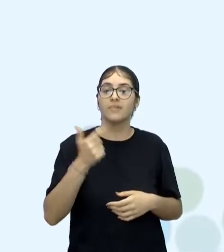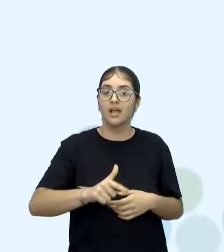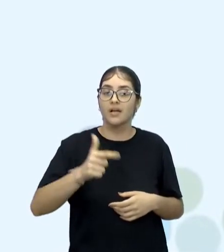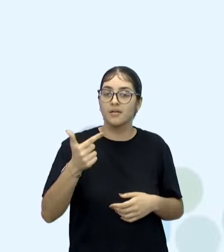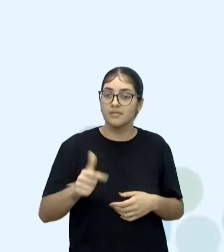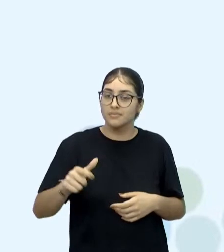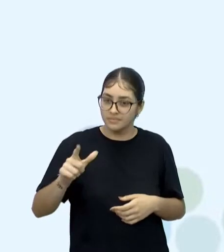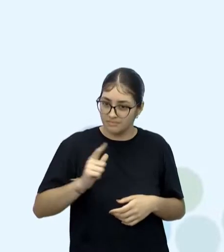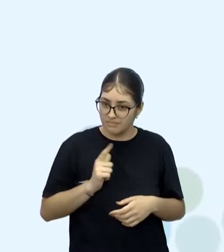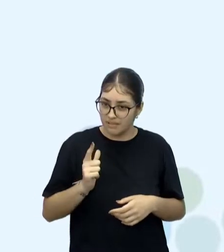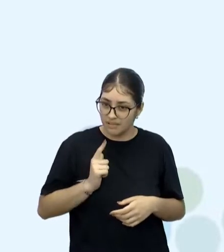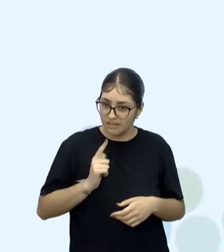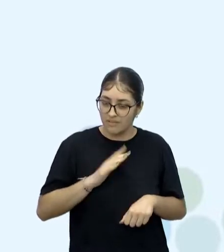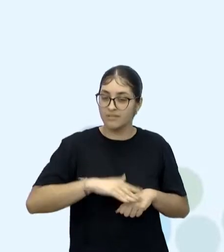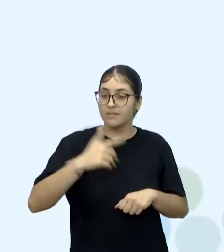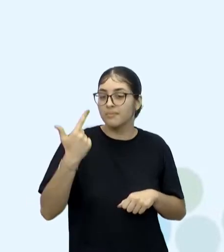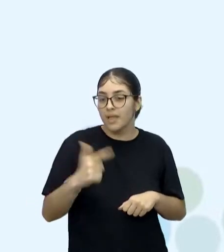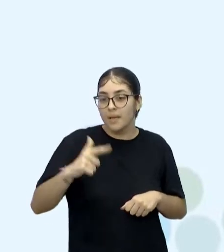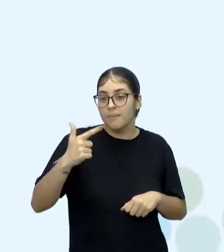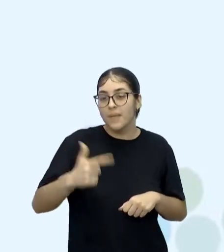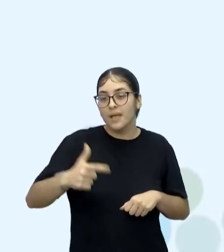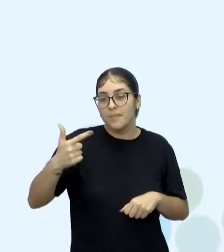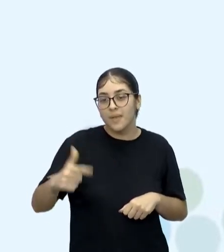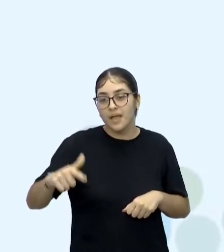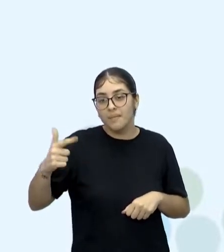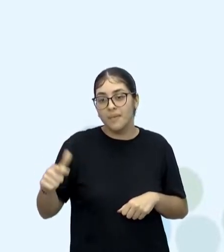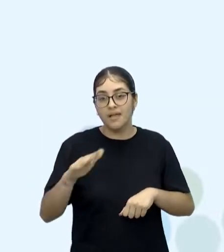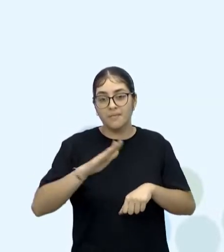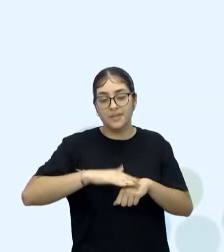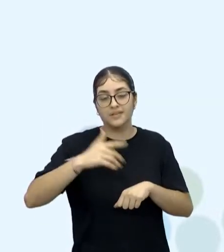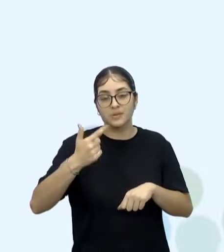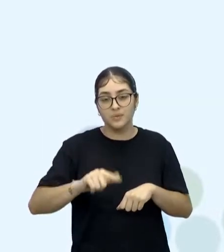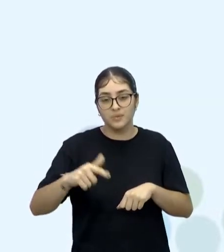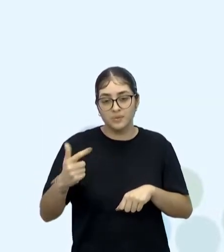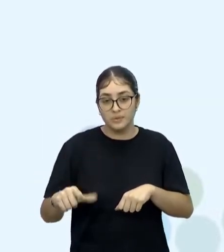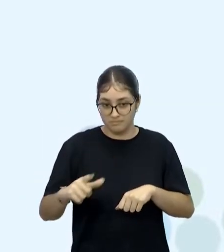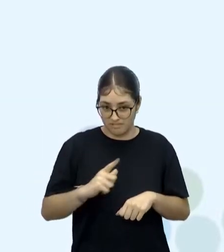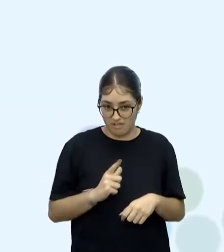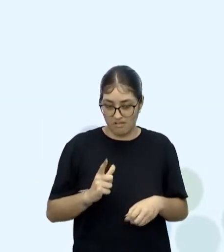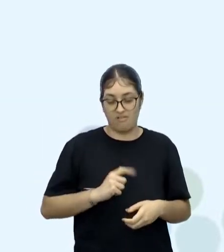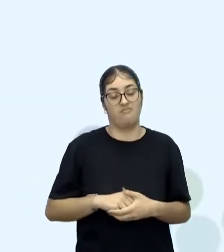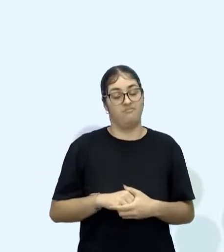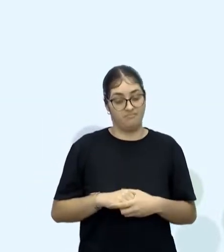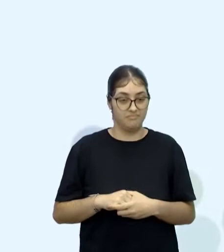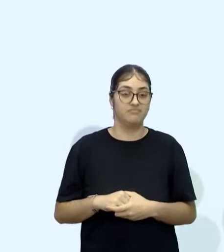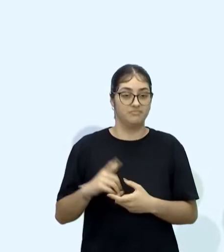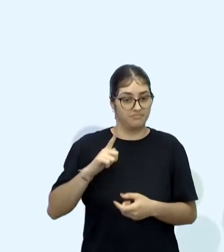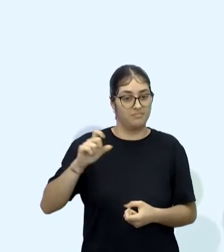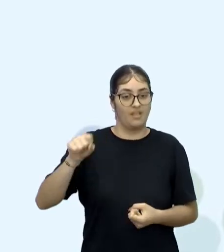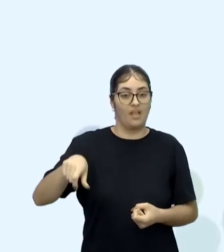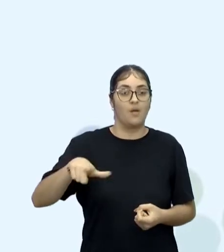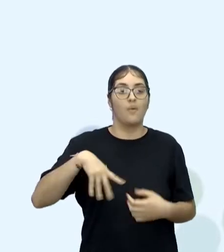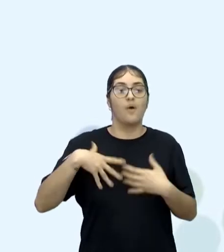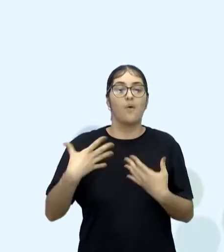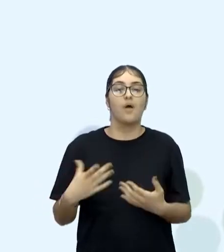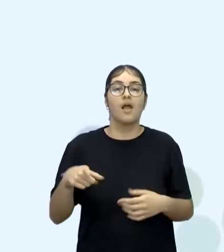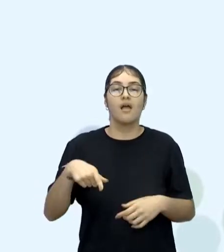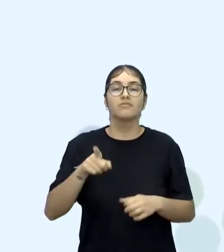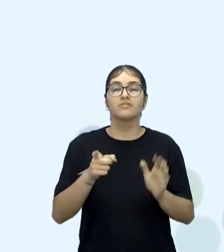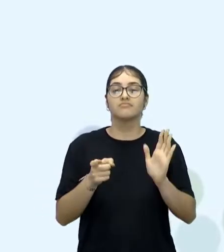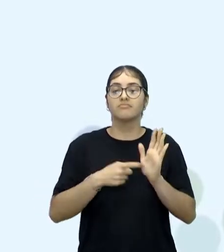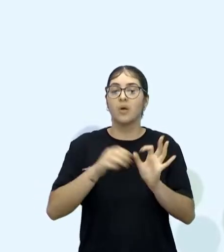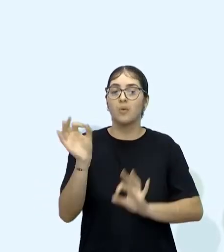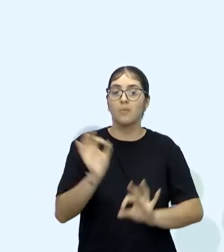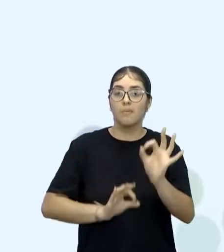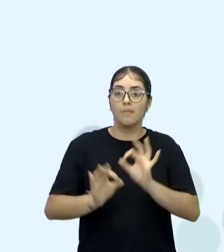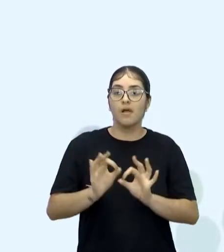Tem comando para repetição lá? Tem. Tem demais. Ah, eu quero ver isso aí. Vamos lá. Qual é o comando da linguagem para